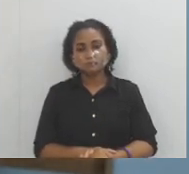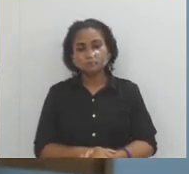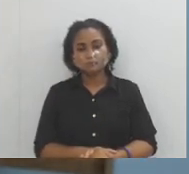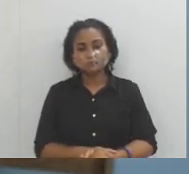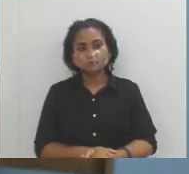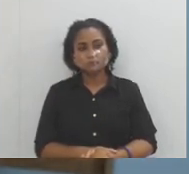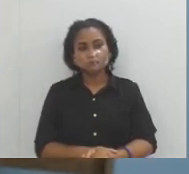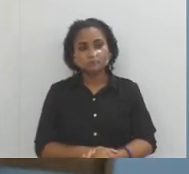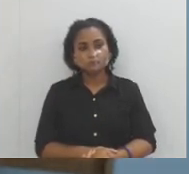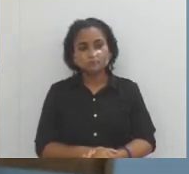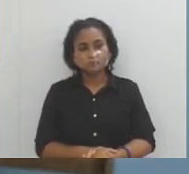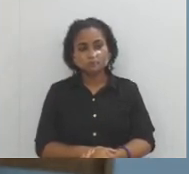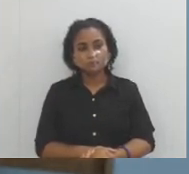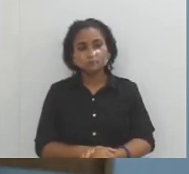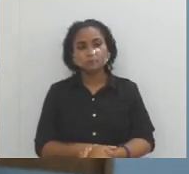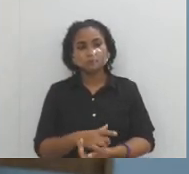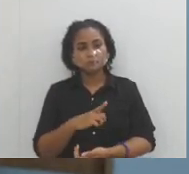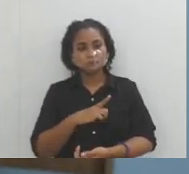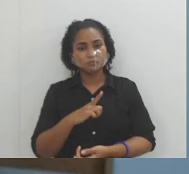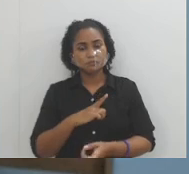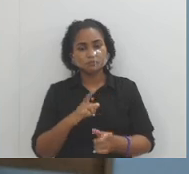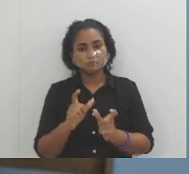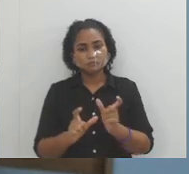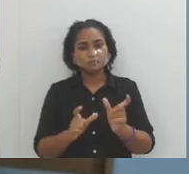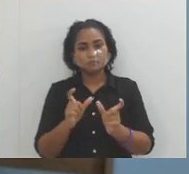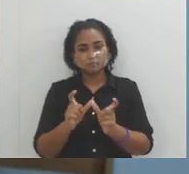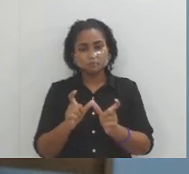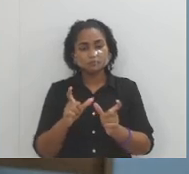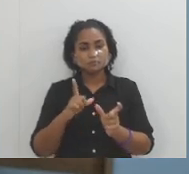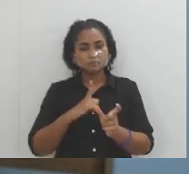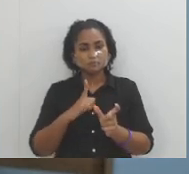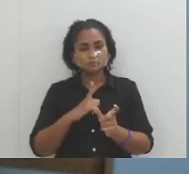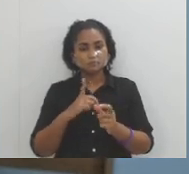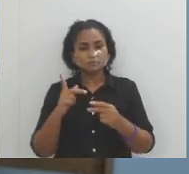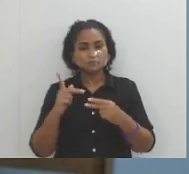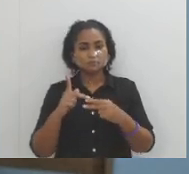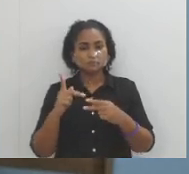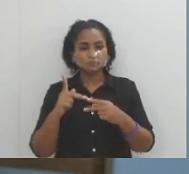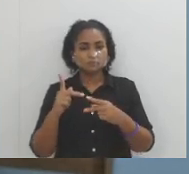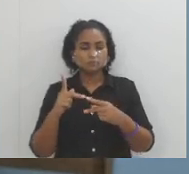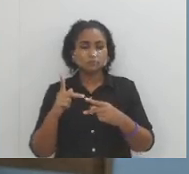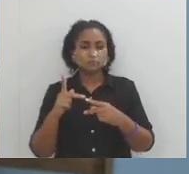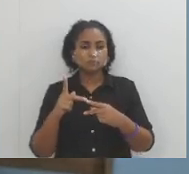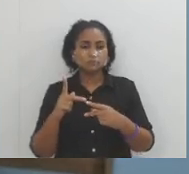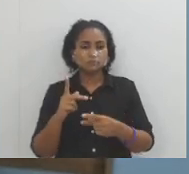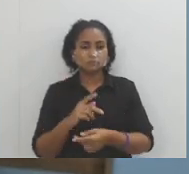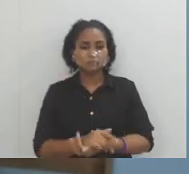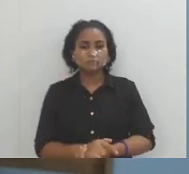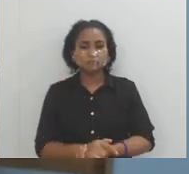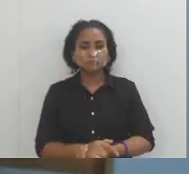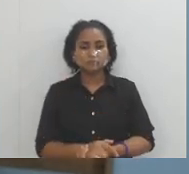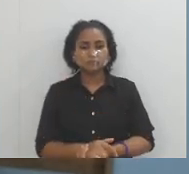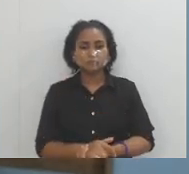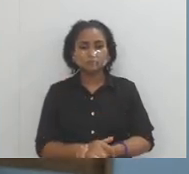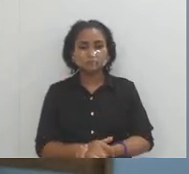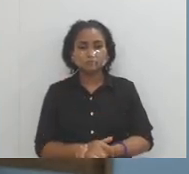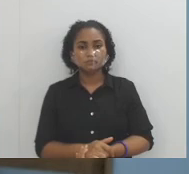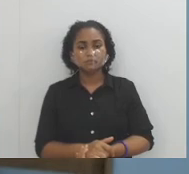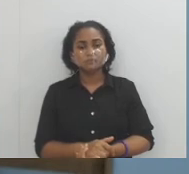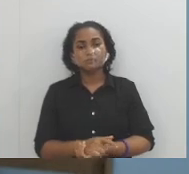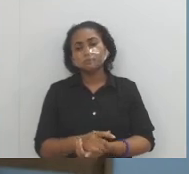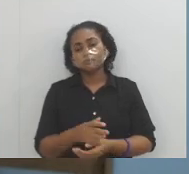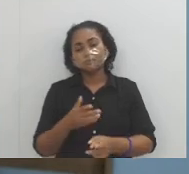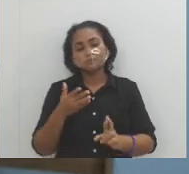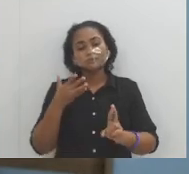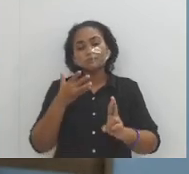tenho aqui dentro dessa estrutura uma preposição. A preposição em não indica destino